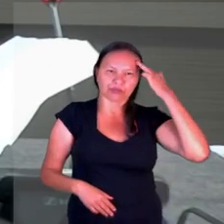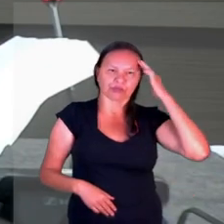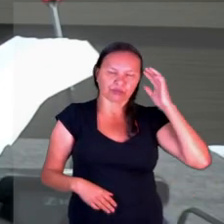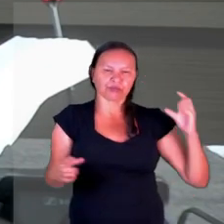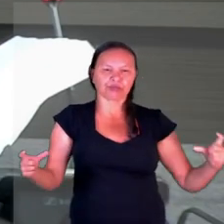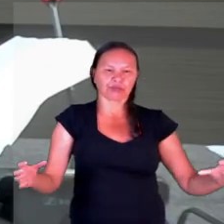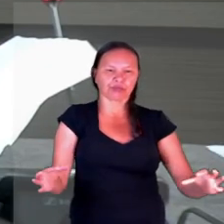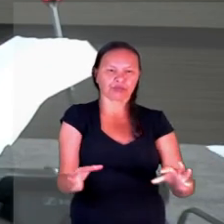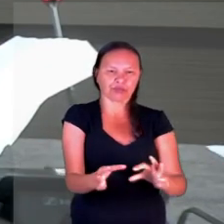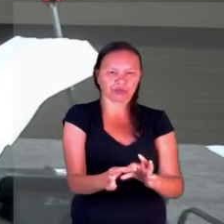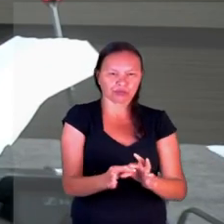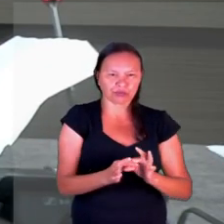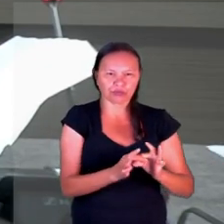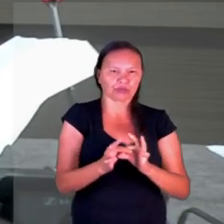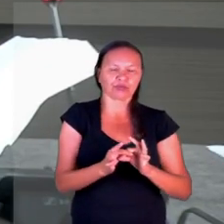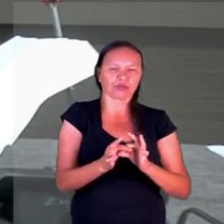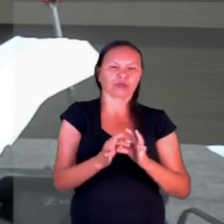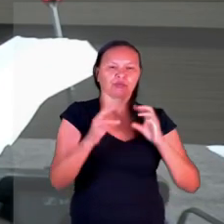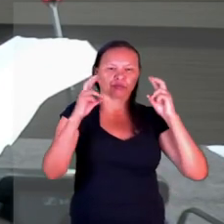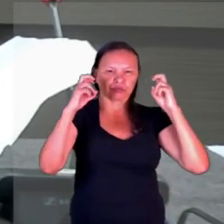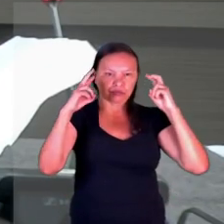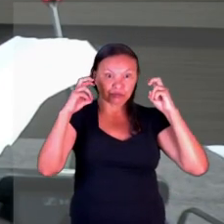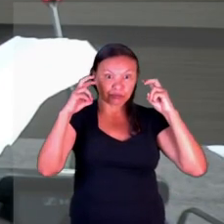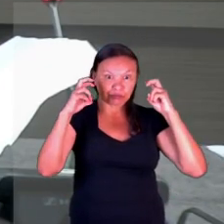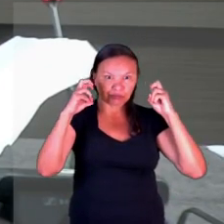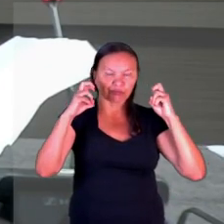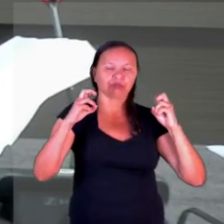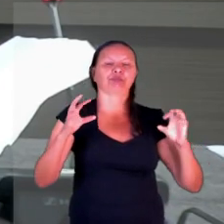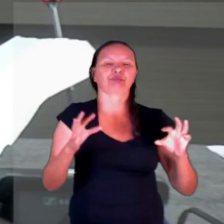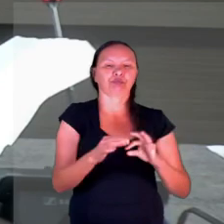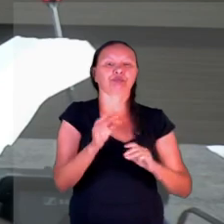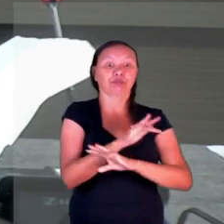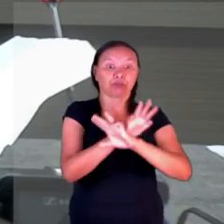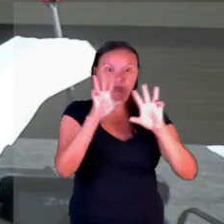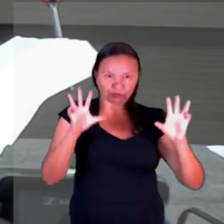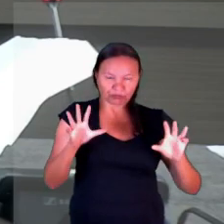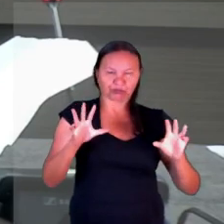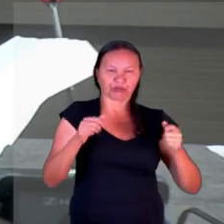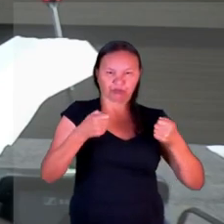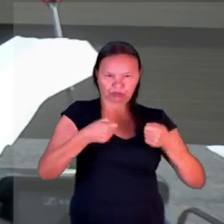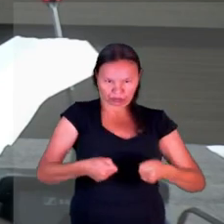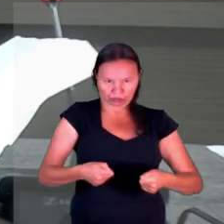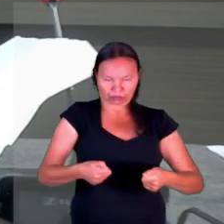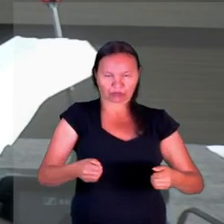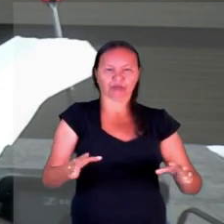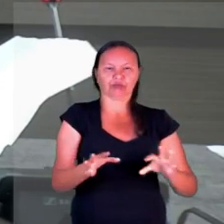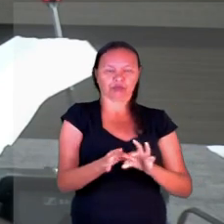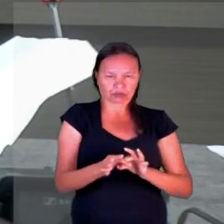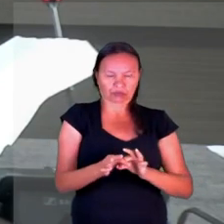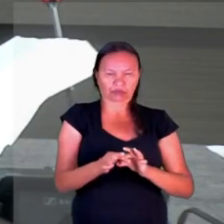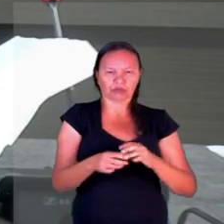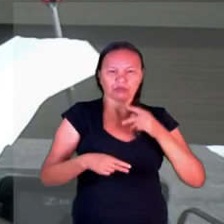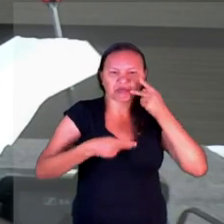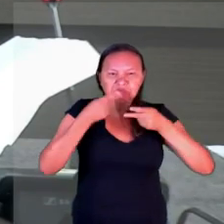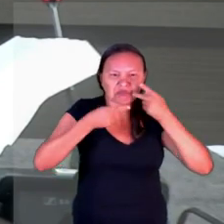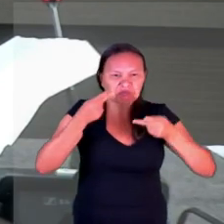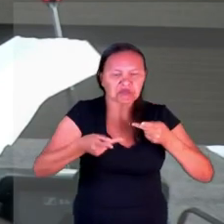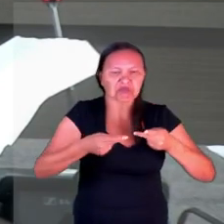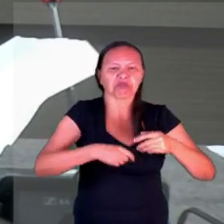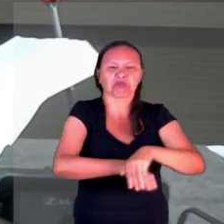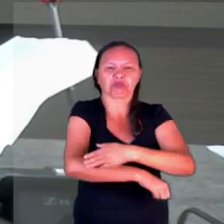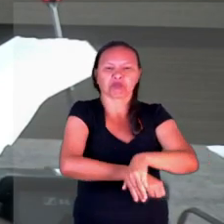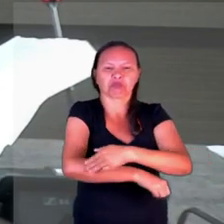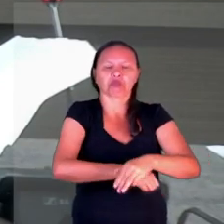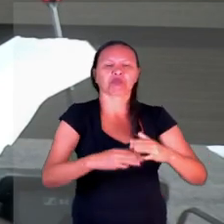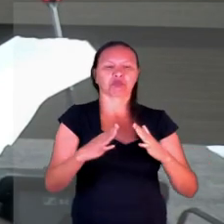entre esses dois temas são muito a ligação é muito clara Então se discute moradia e se discute segurança alimentar se